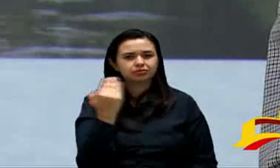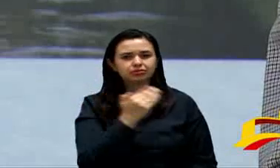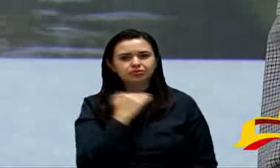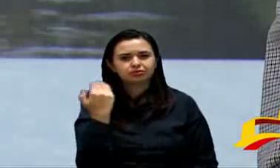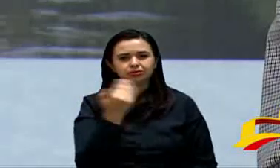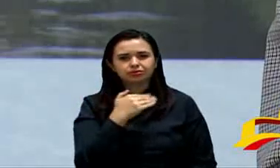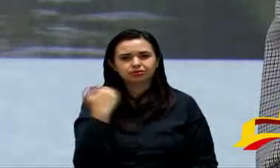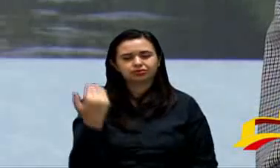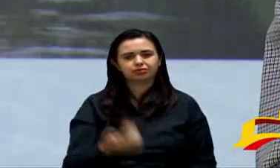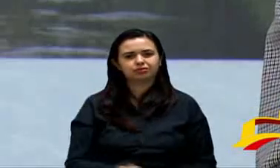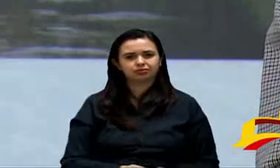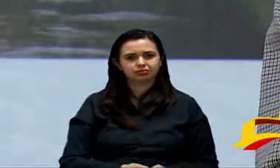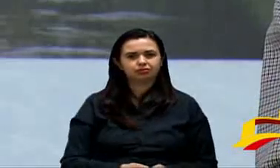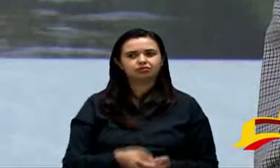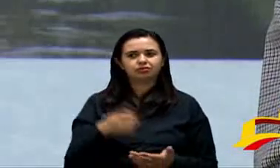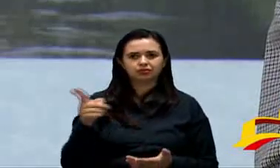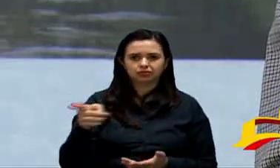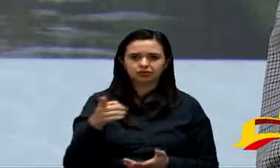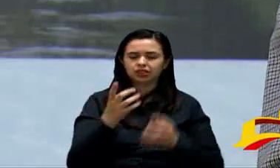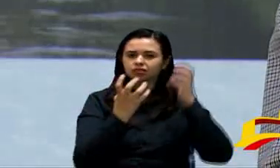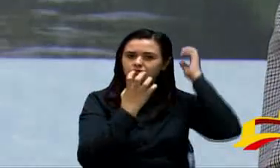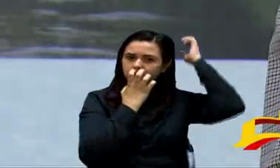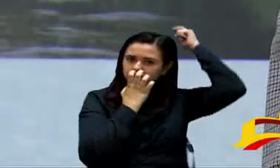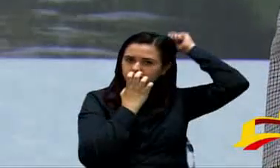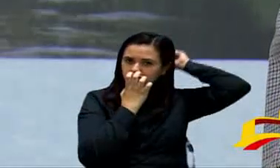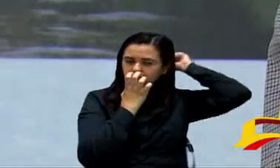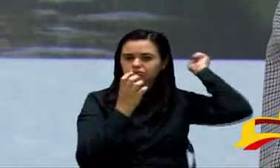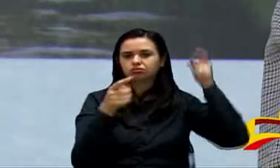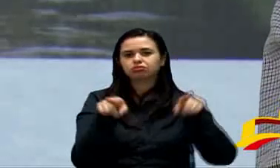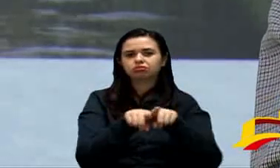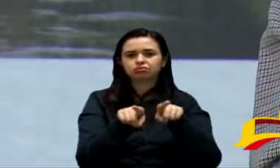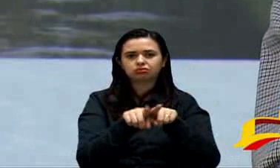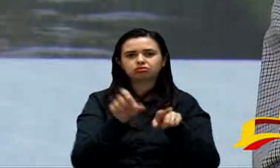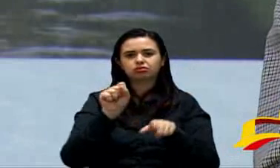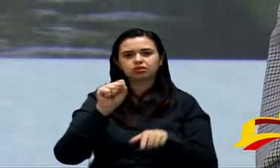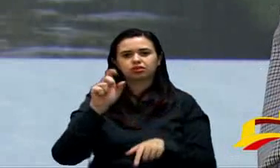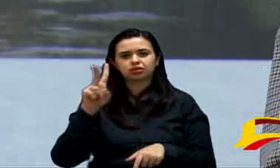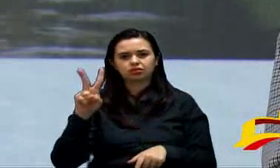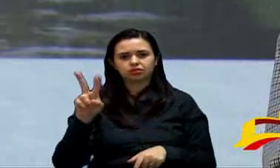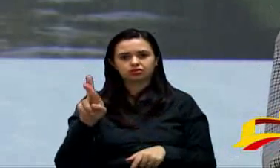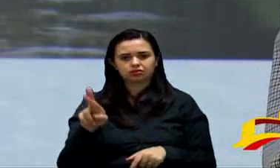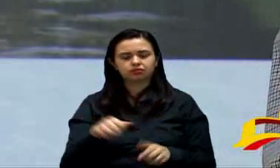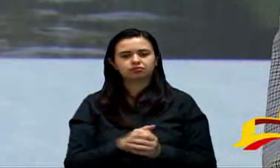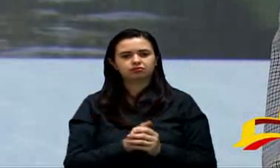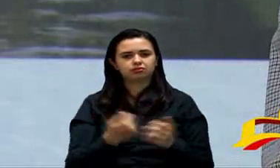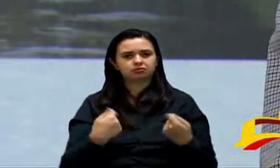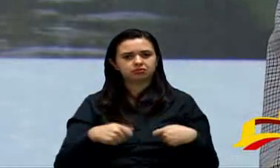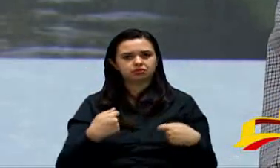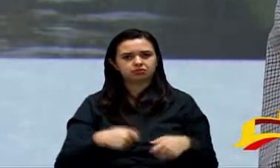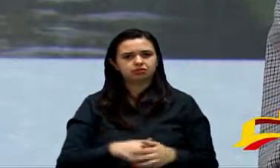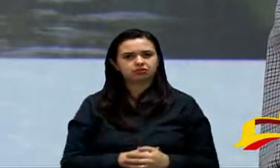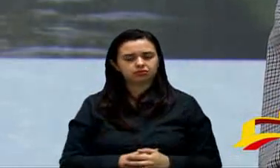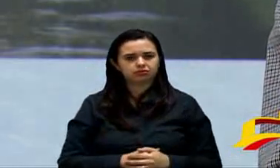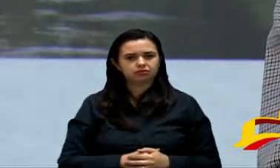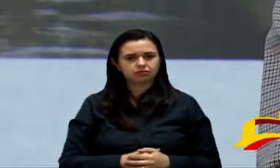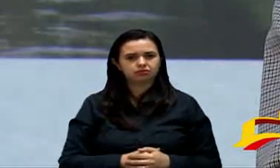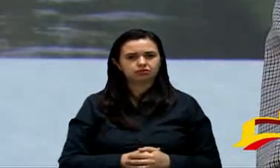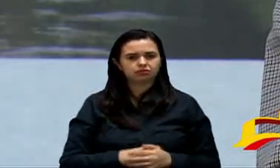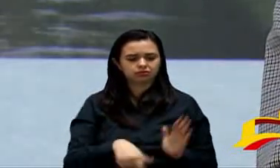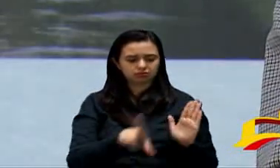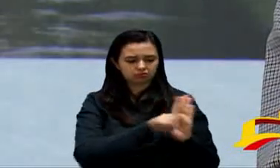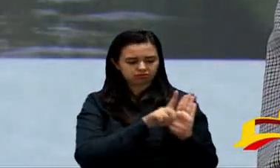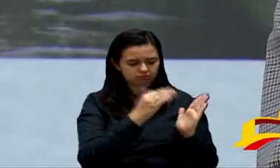conjunta de ventiladores pulmonares realizadas pelo consórcio do Nordeste ocorreu em total observância da lei e das normas legais, em meio à